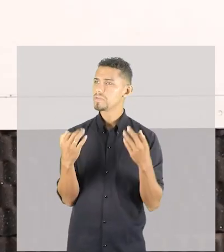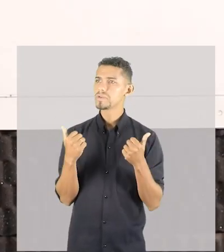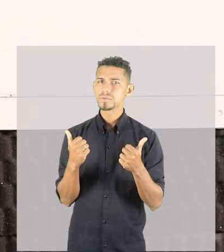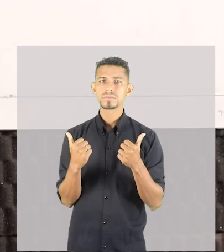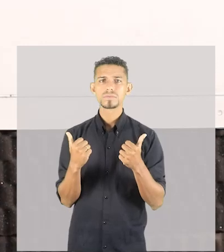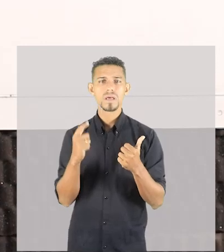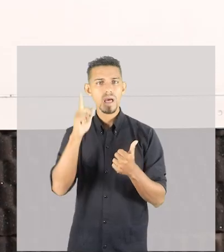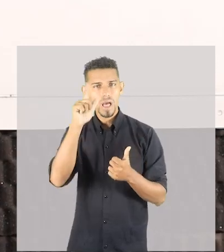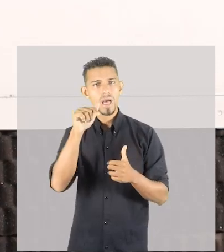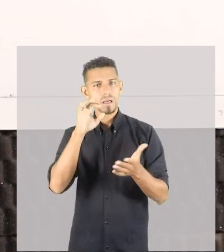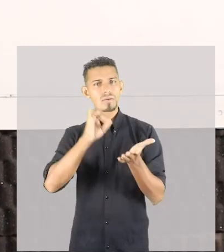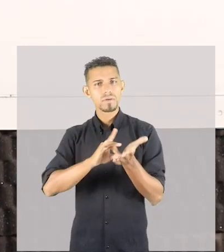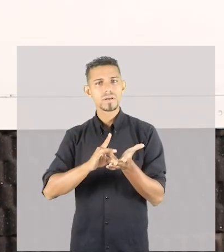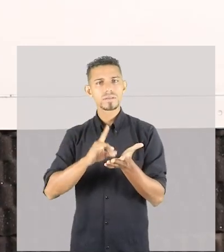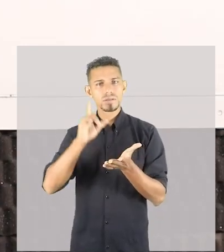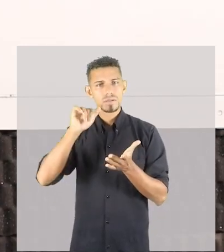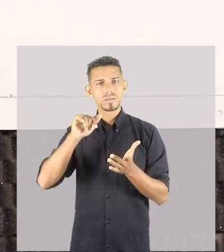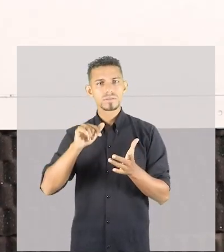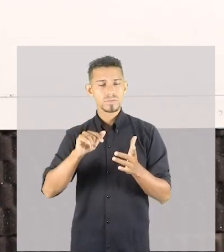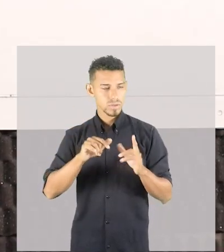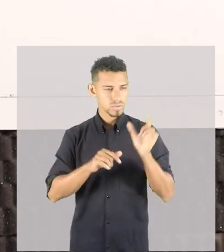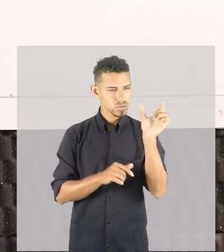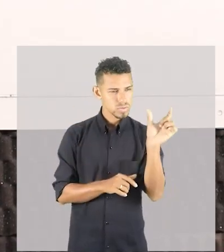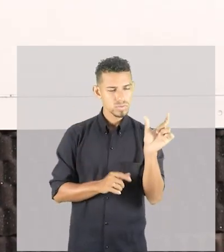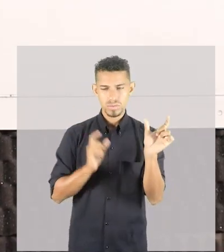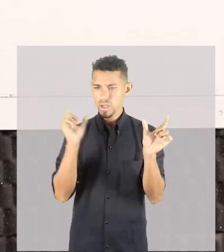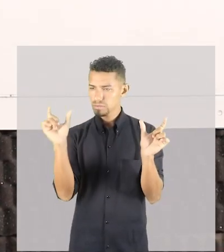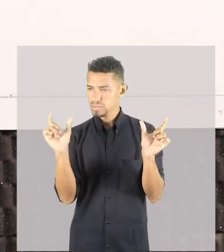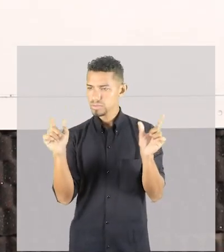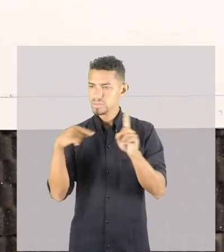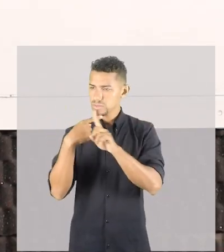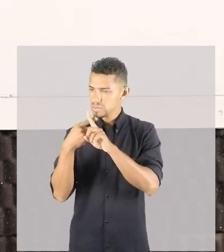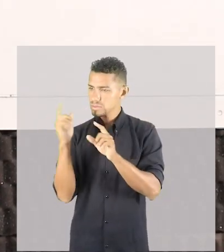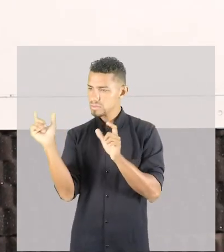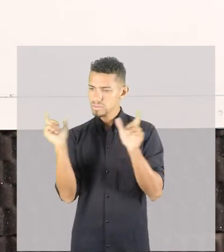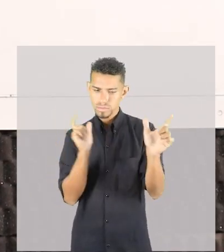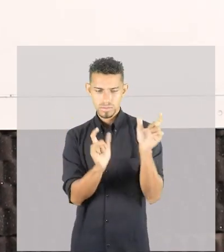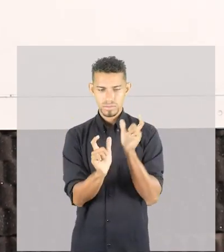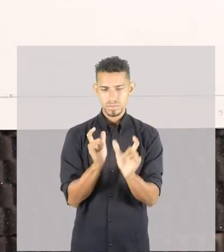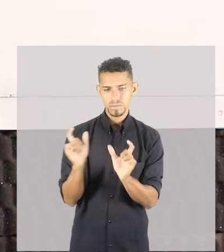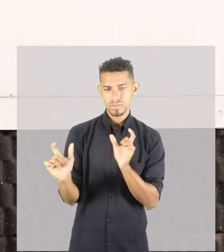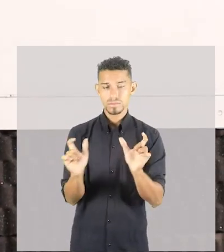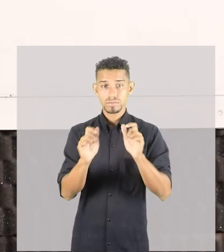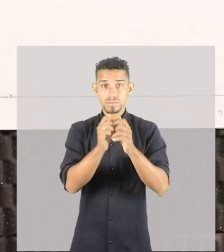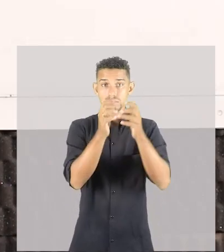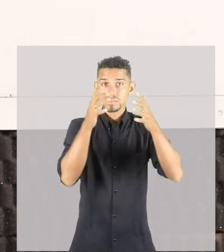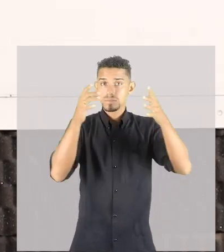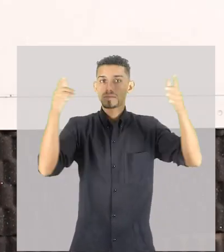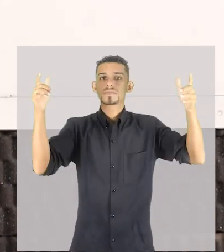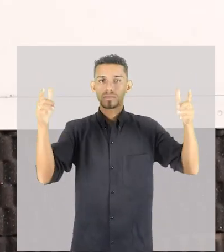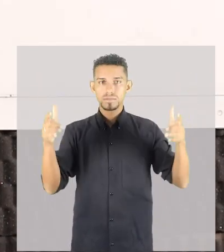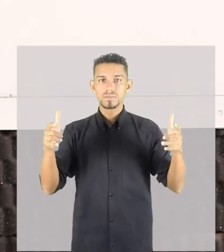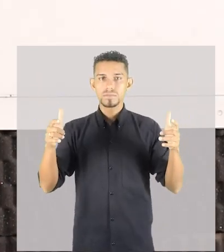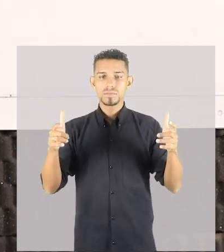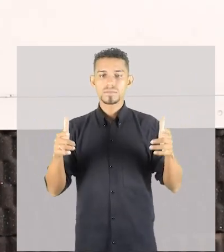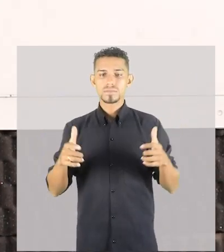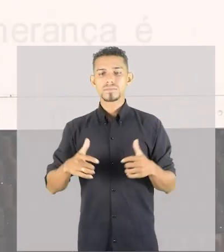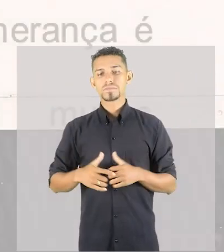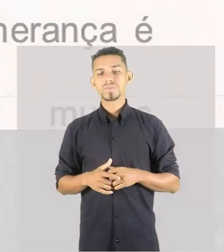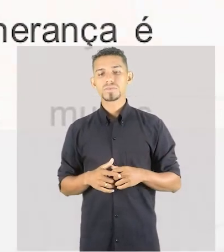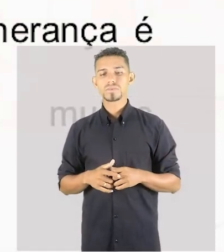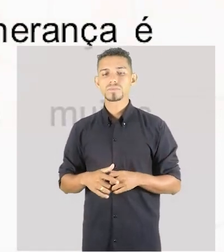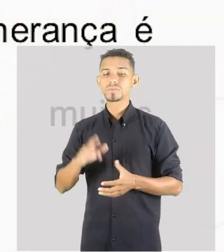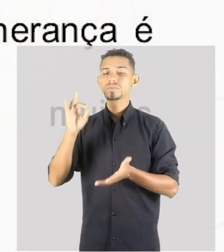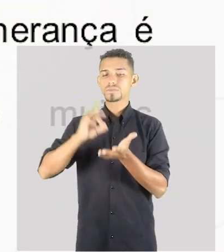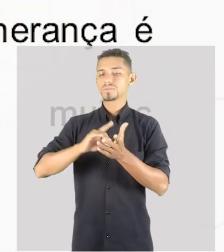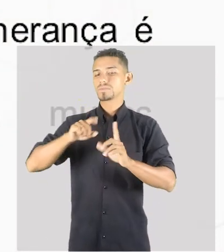herança quantitativa é basicamente isso. Você viu que à medida que a gente foi colocando os alelos, foi crescendo a planta, né? Então, de fato,